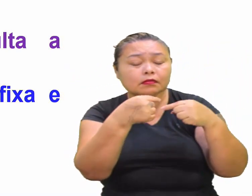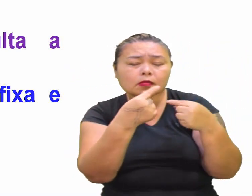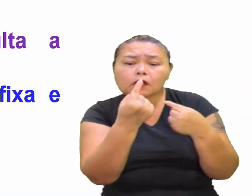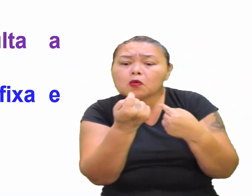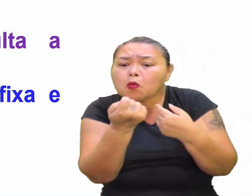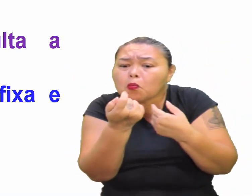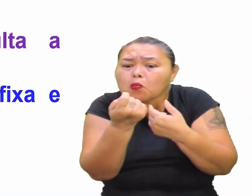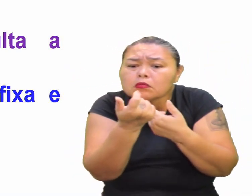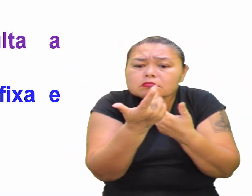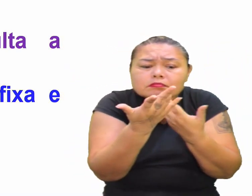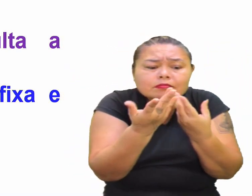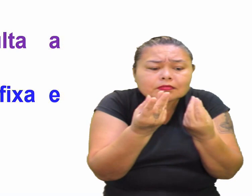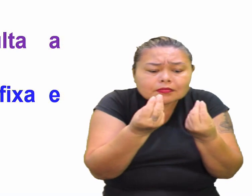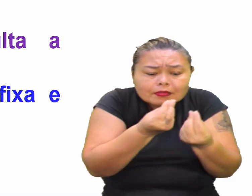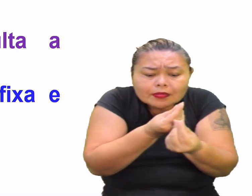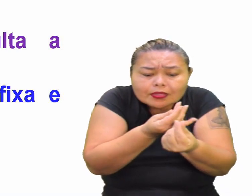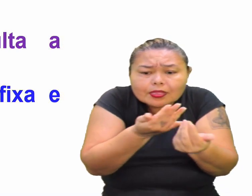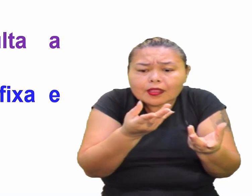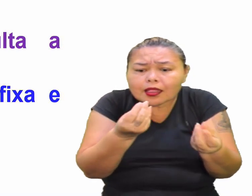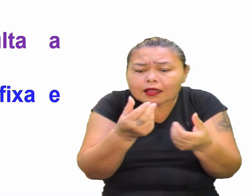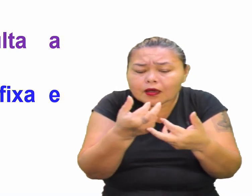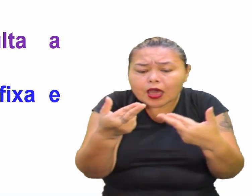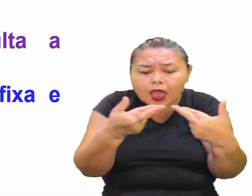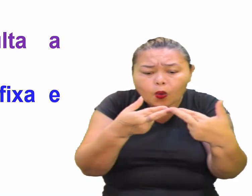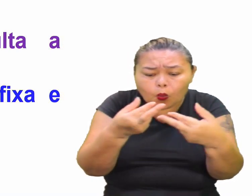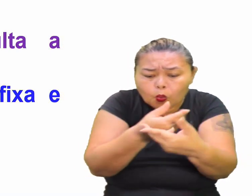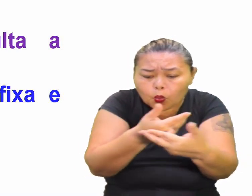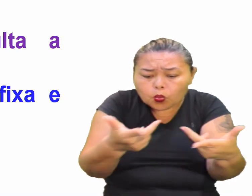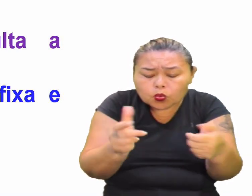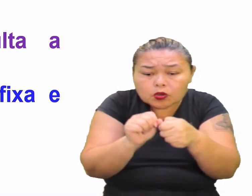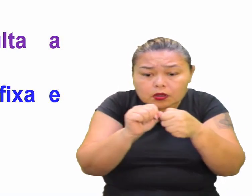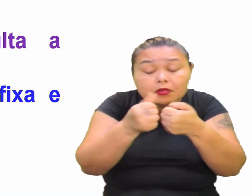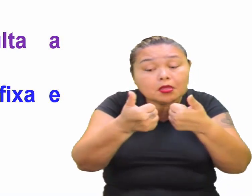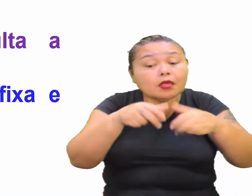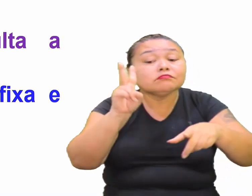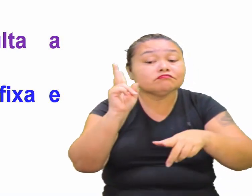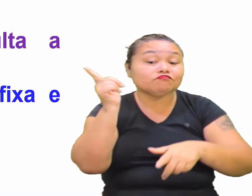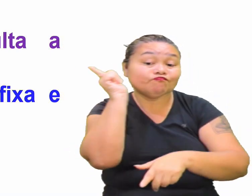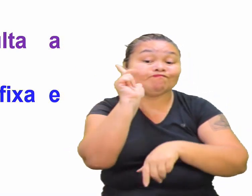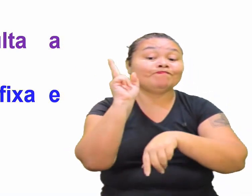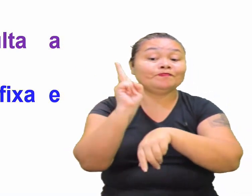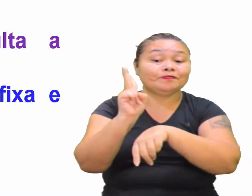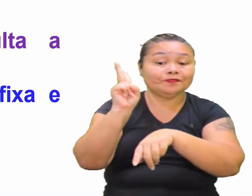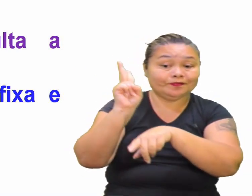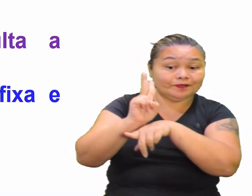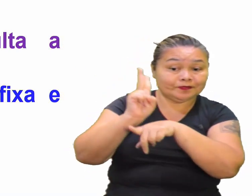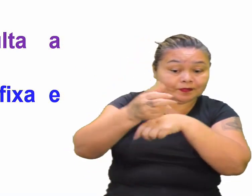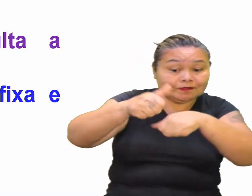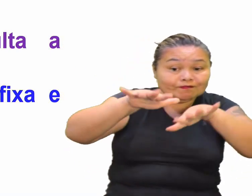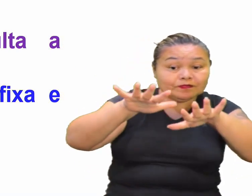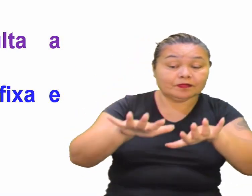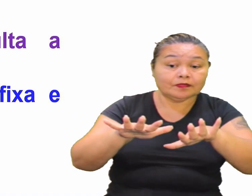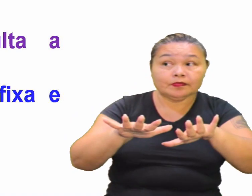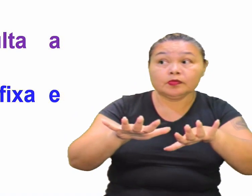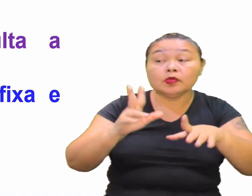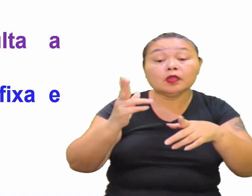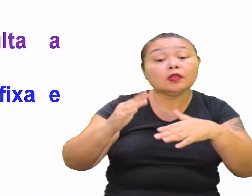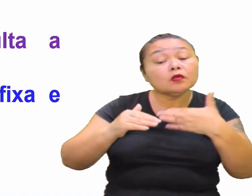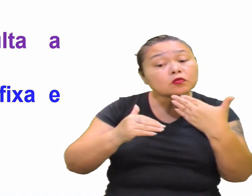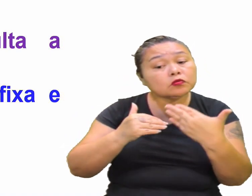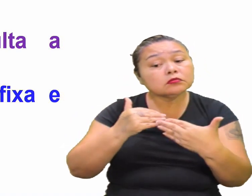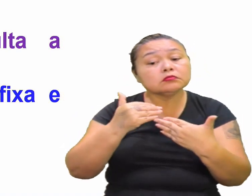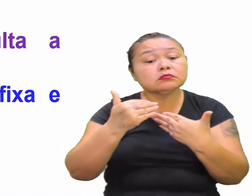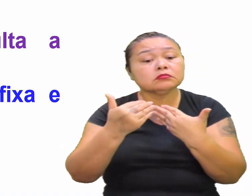Com pouquíssimos recursos eles conseguem sua manutenção. Mas aí depois eles começam a dar